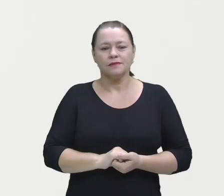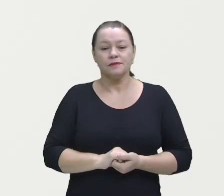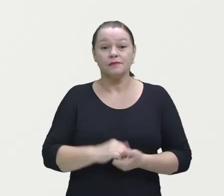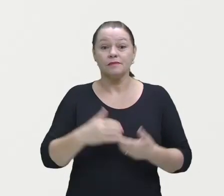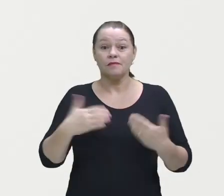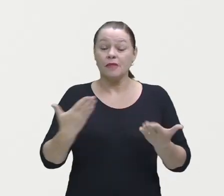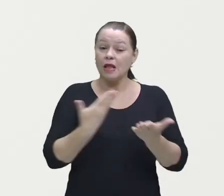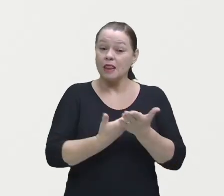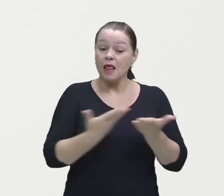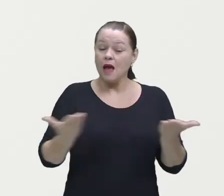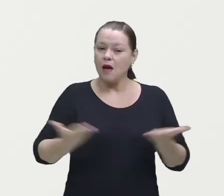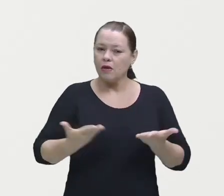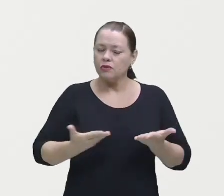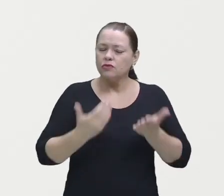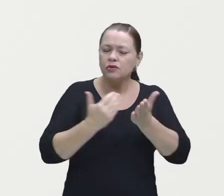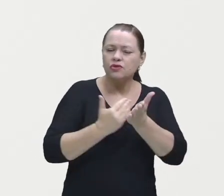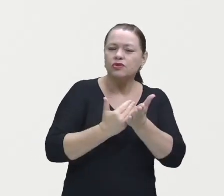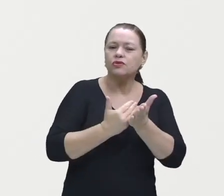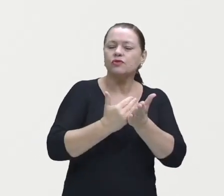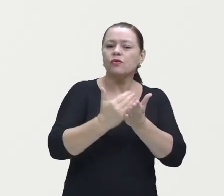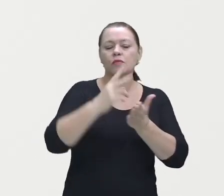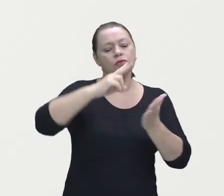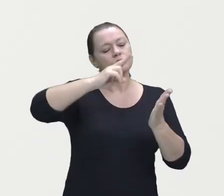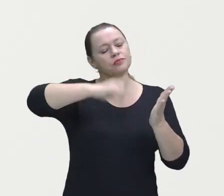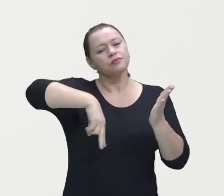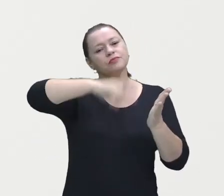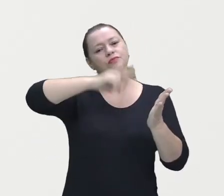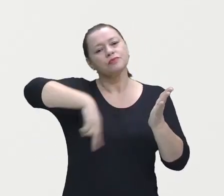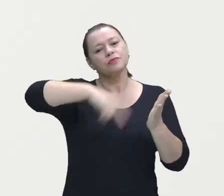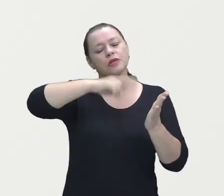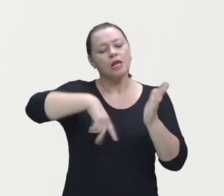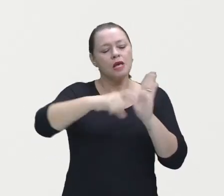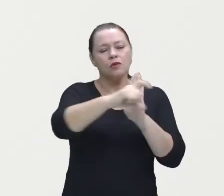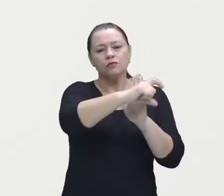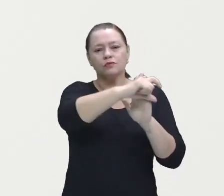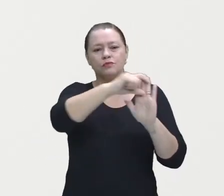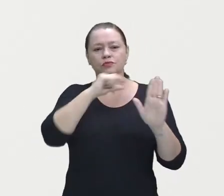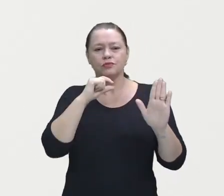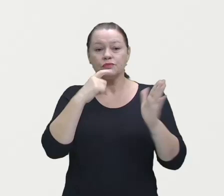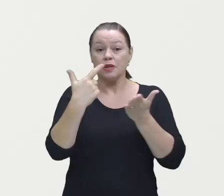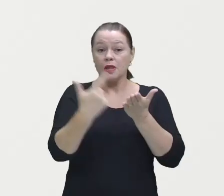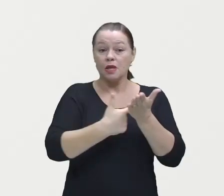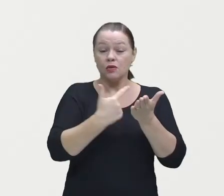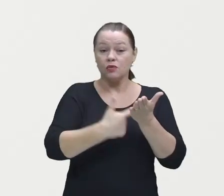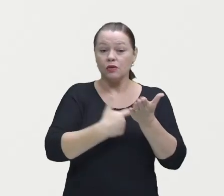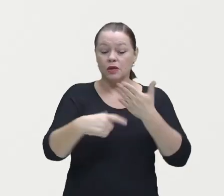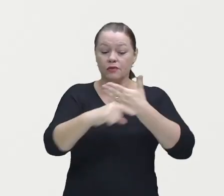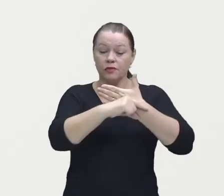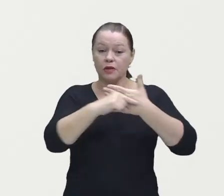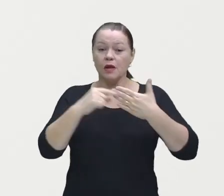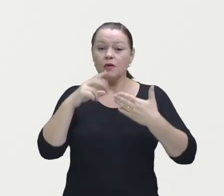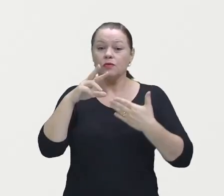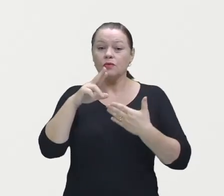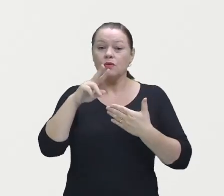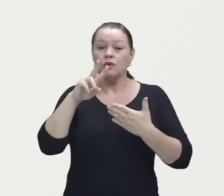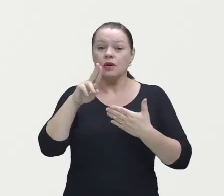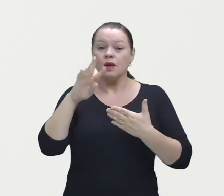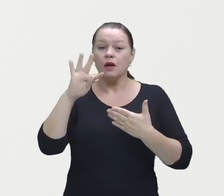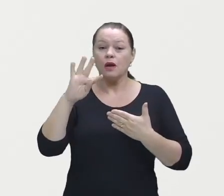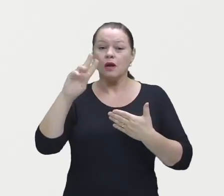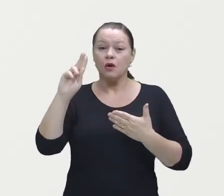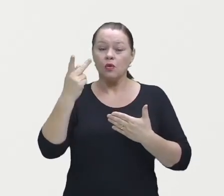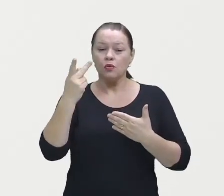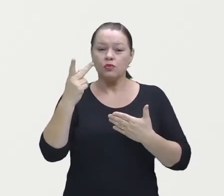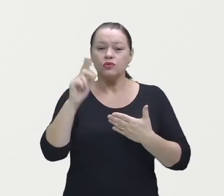Na aula de hoje, nós iniciamos lendo um trecho do livro da Ruth Rocha. E o nome